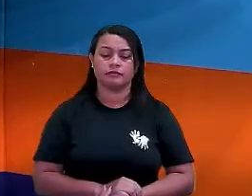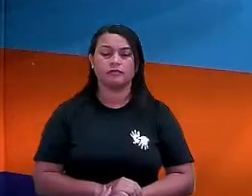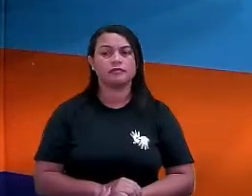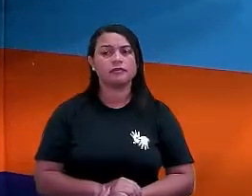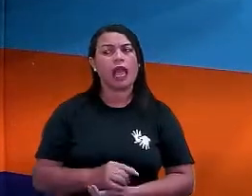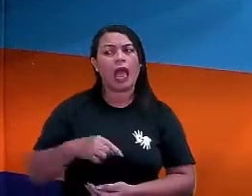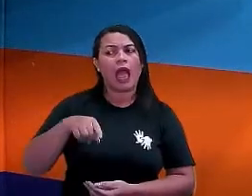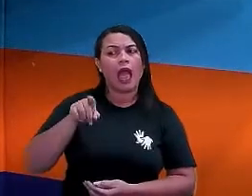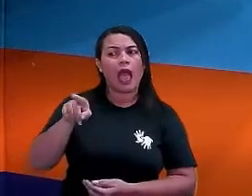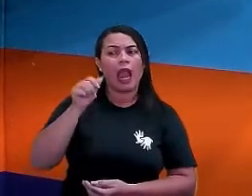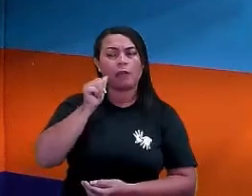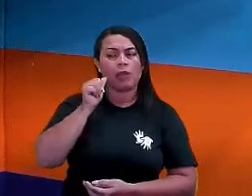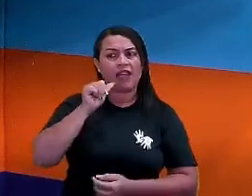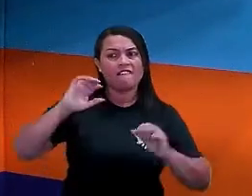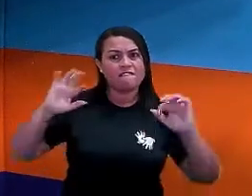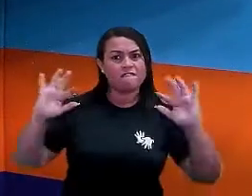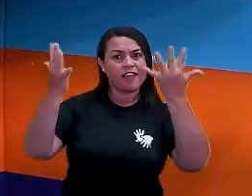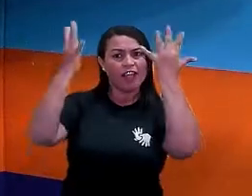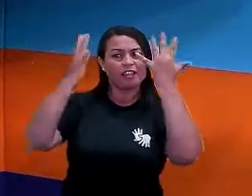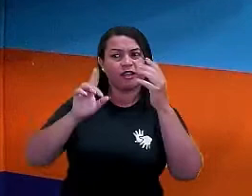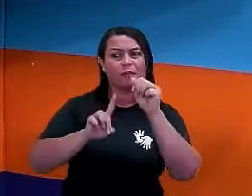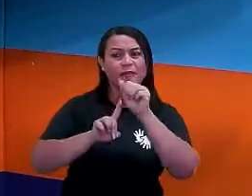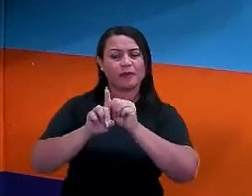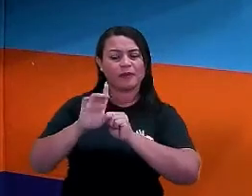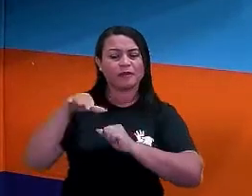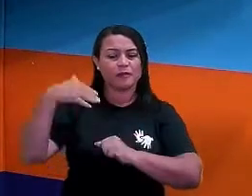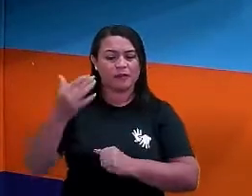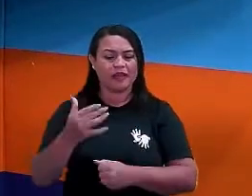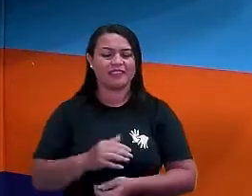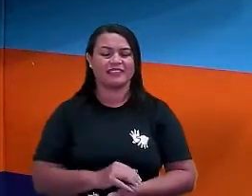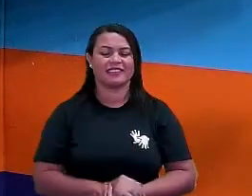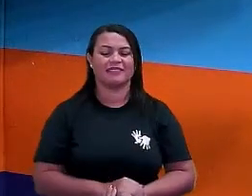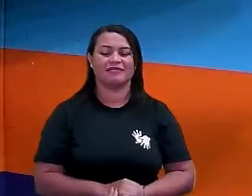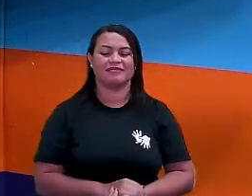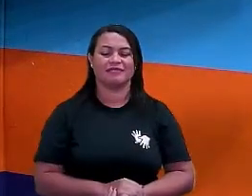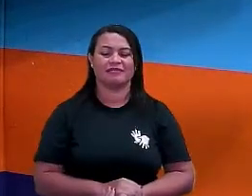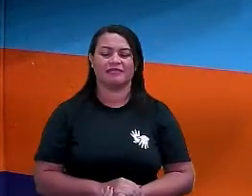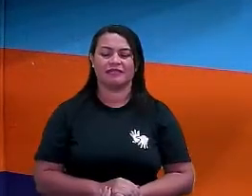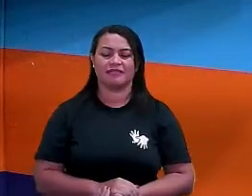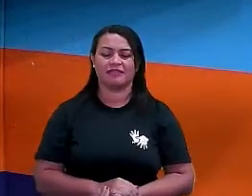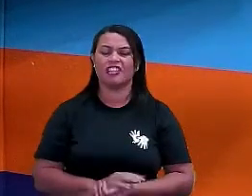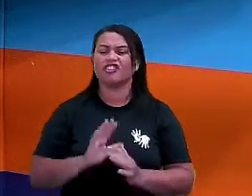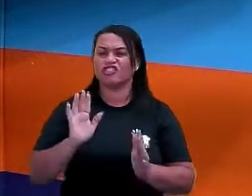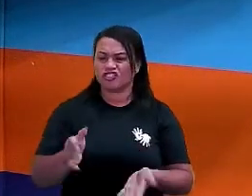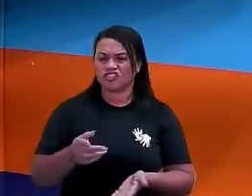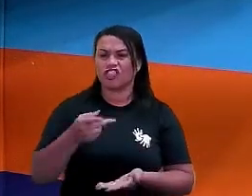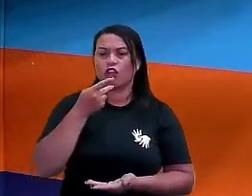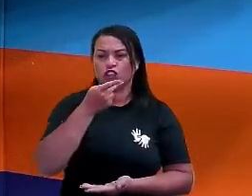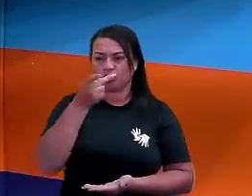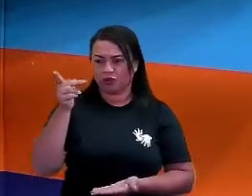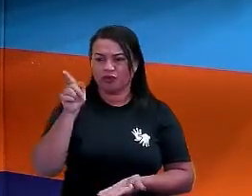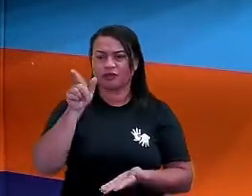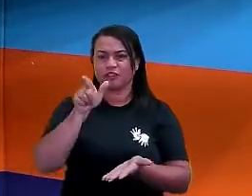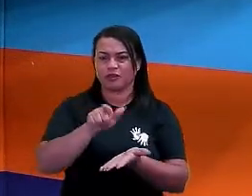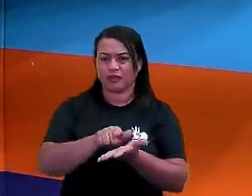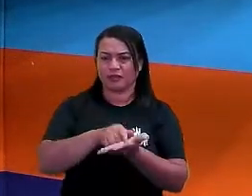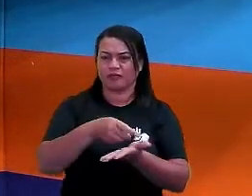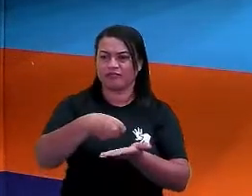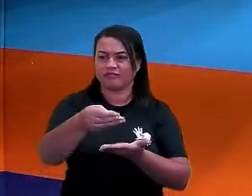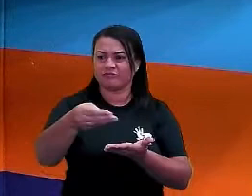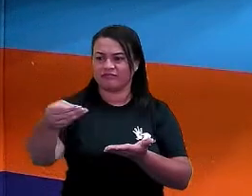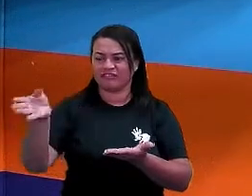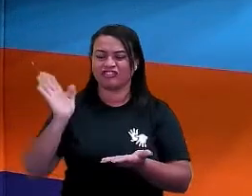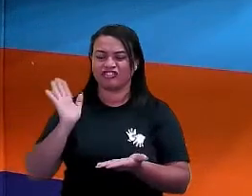uma festa no próximo mês. All the invitations were sent. Todos os convites já foram enviados. And